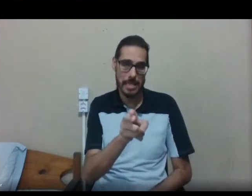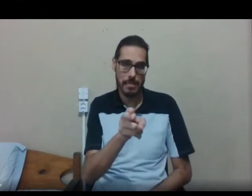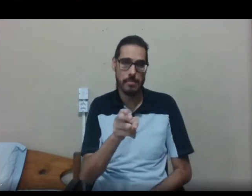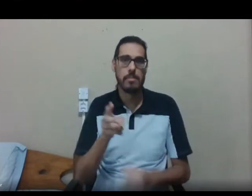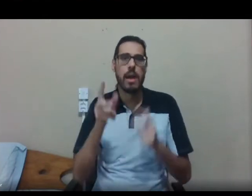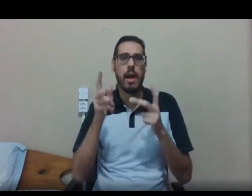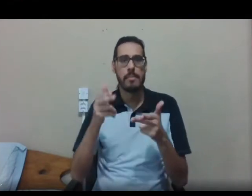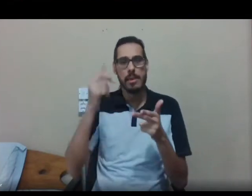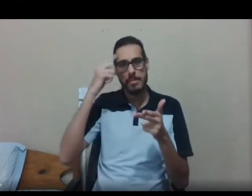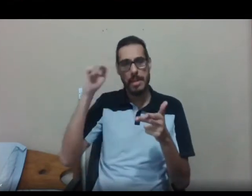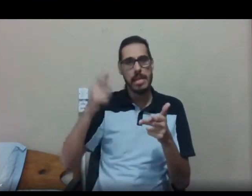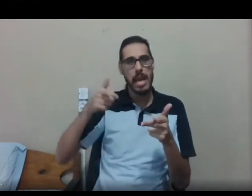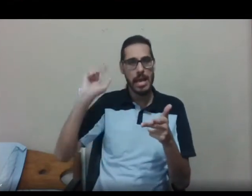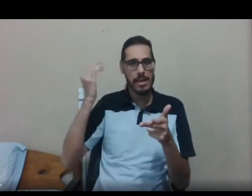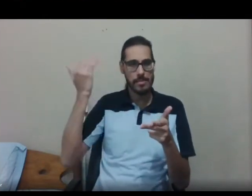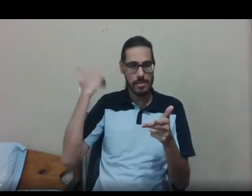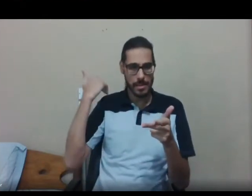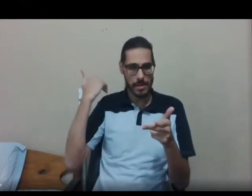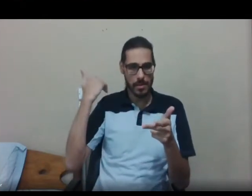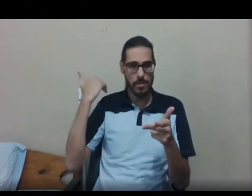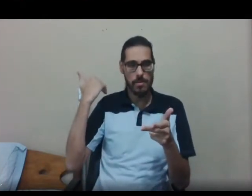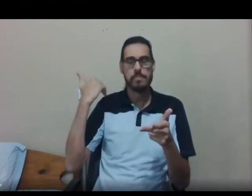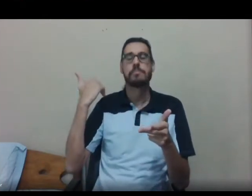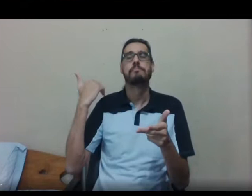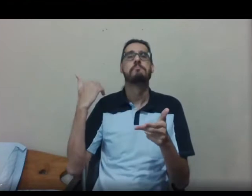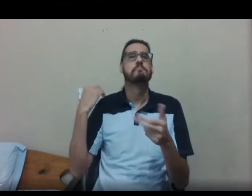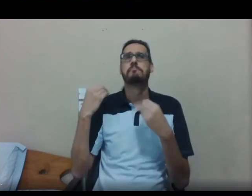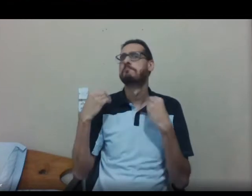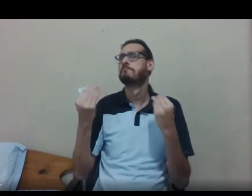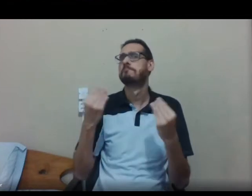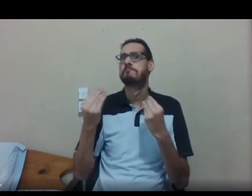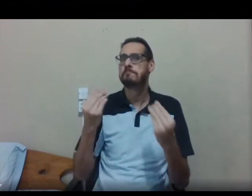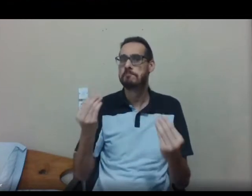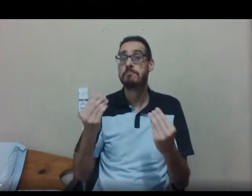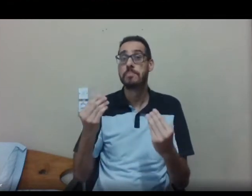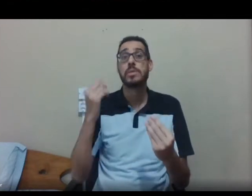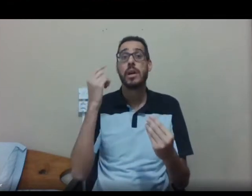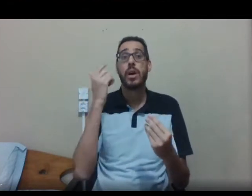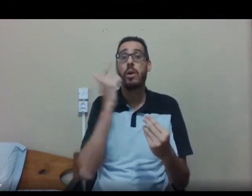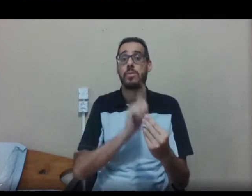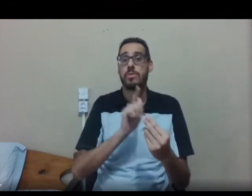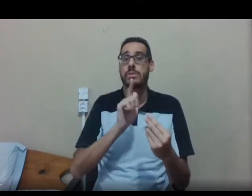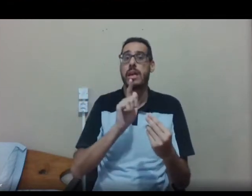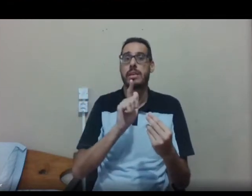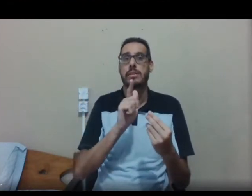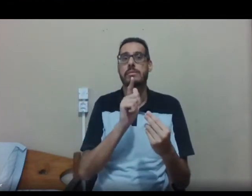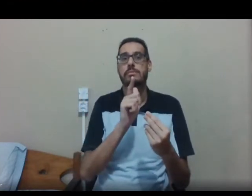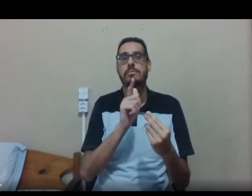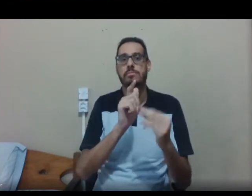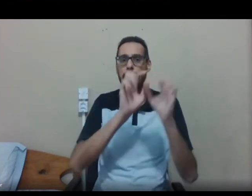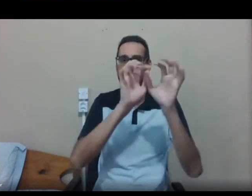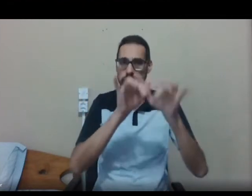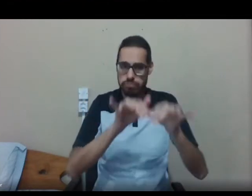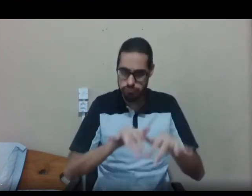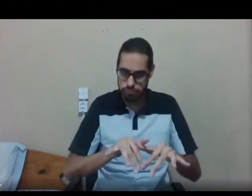ensino presencial, agora ele vai precisar ser repensado, né, e adequado para esse novo